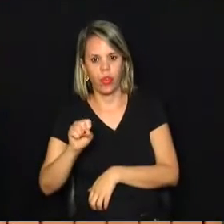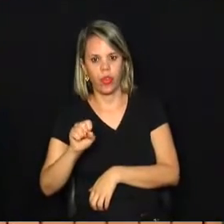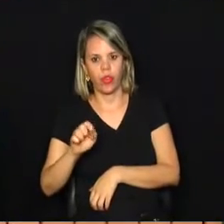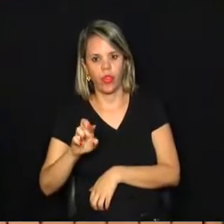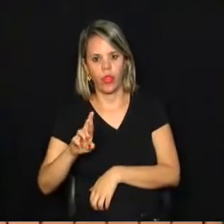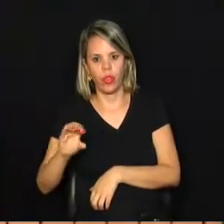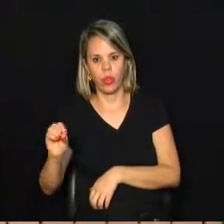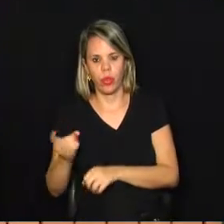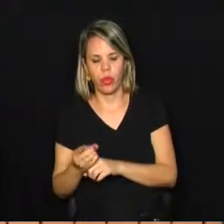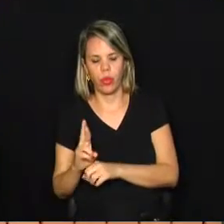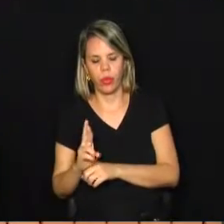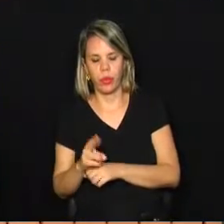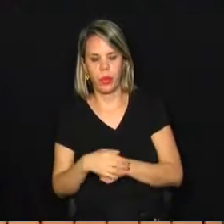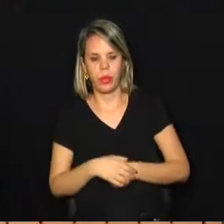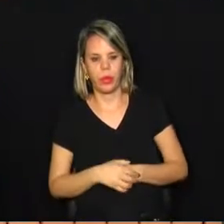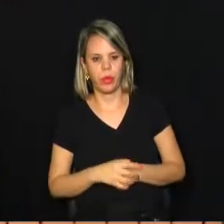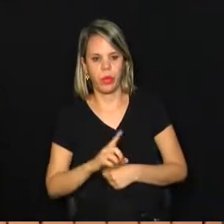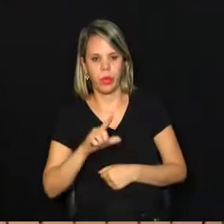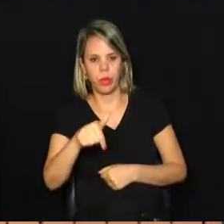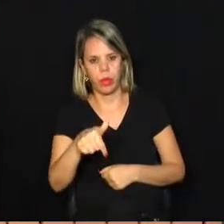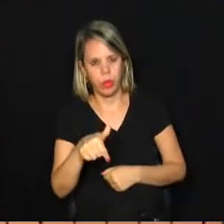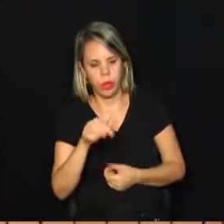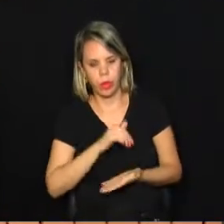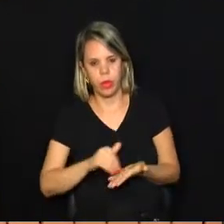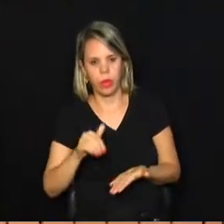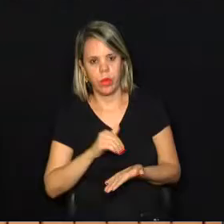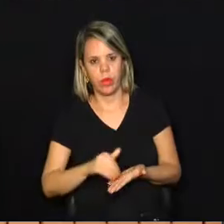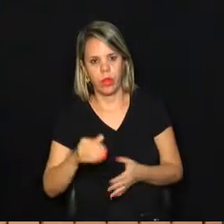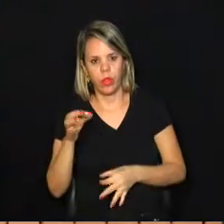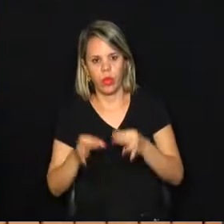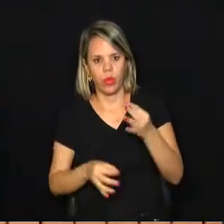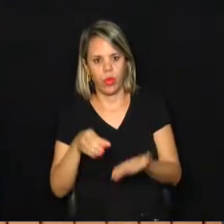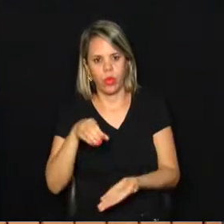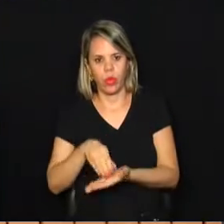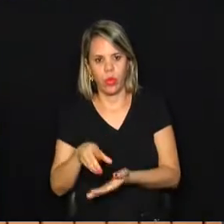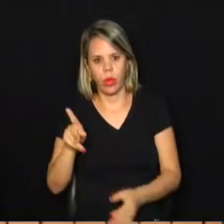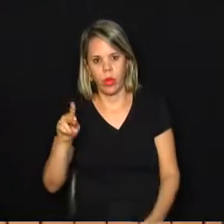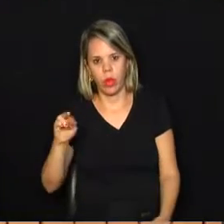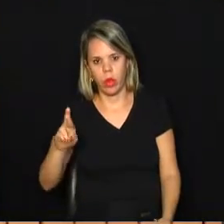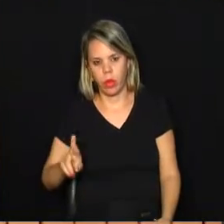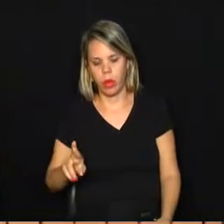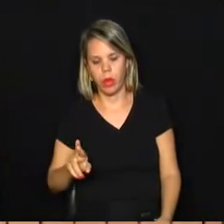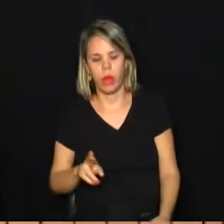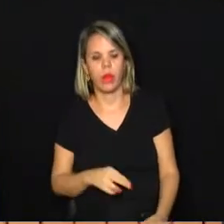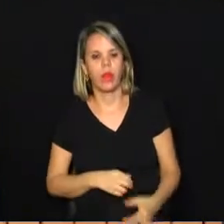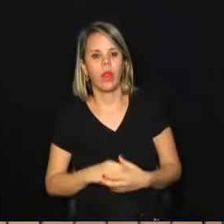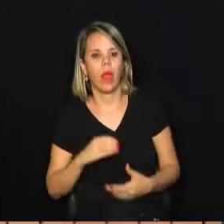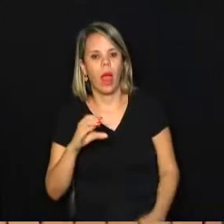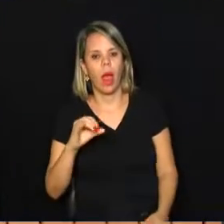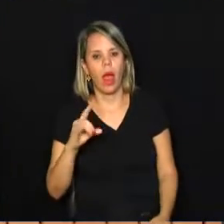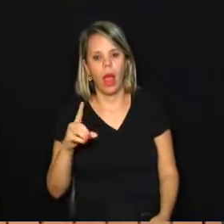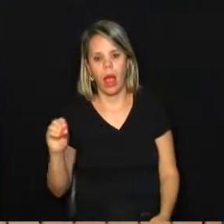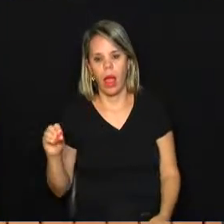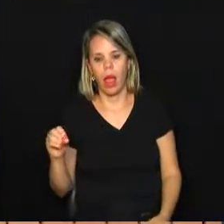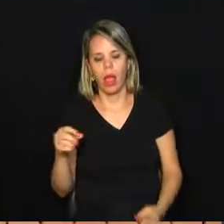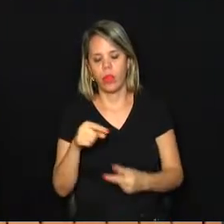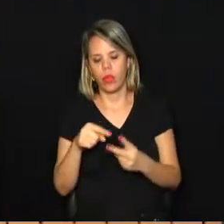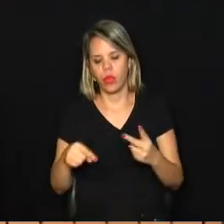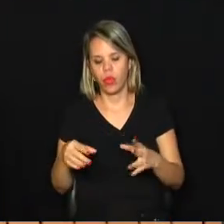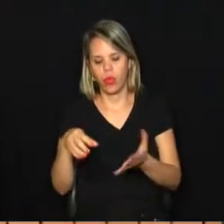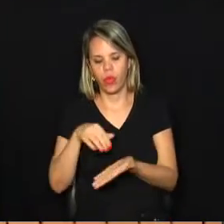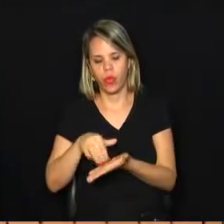Bisoni. Em seguida, o secretário de Justiça, Peter Panuto, e ao Caiado, secretário de